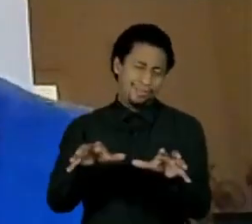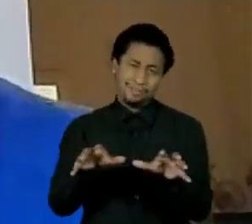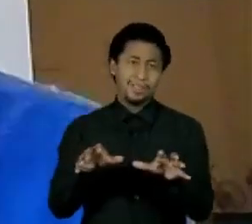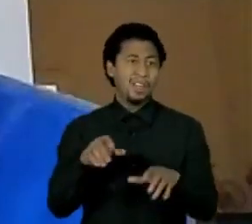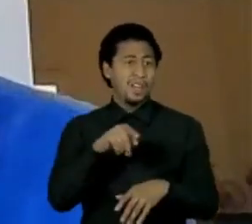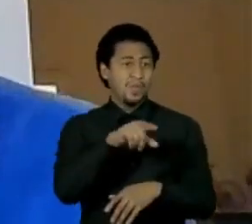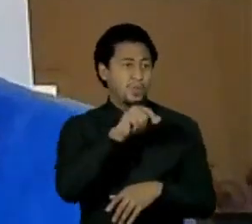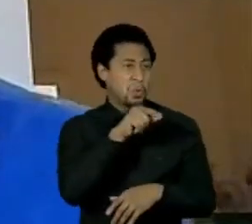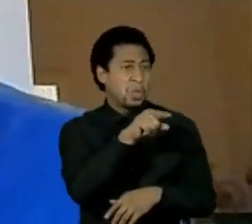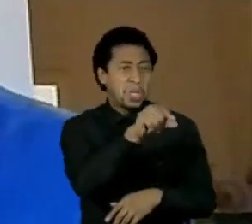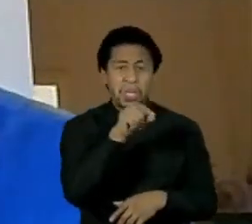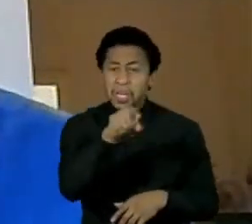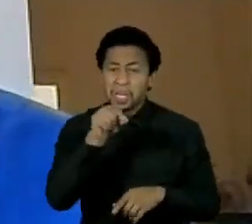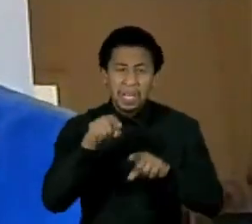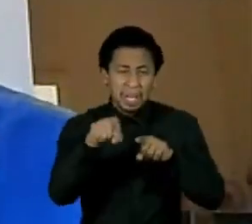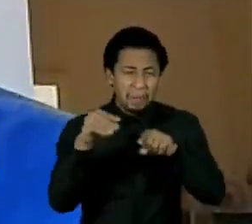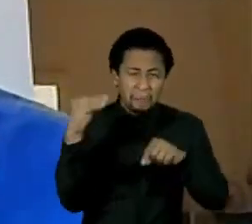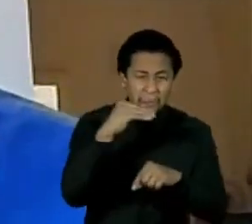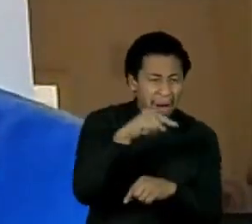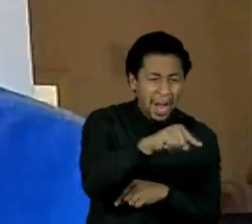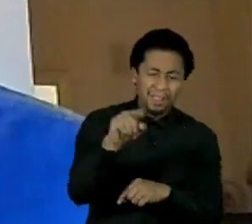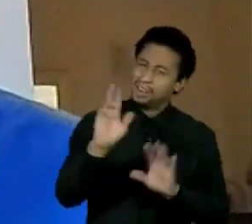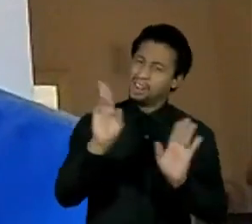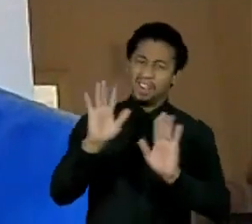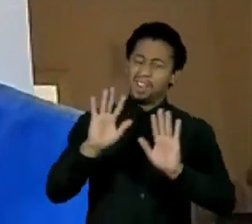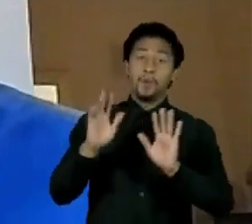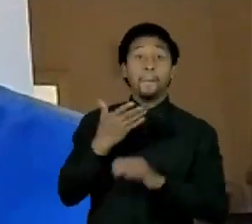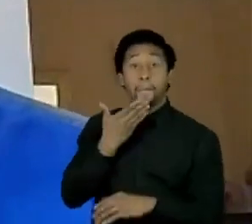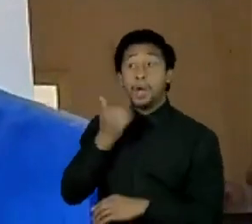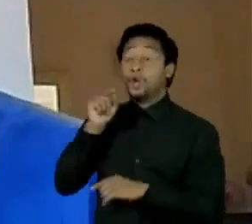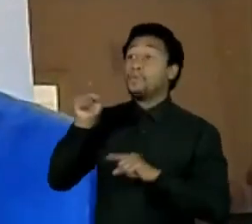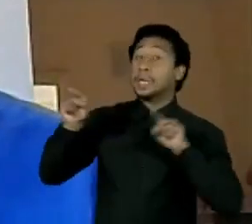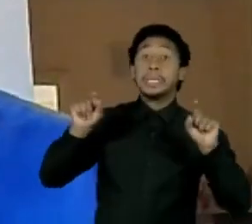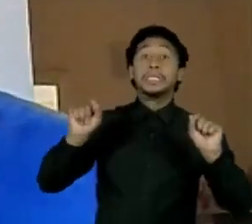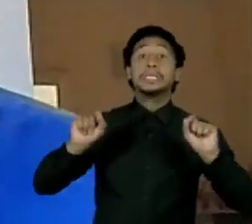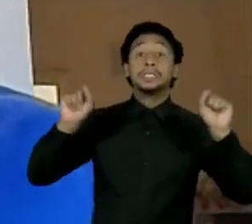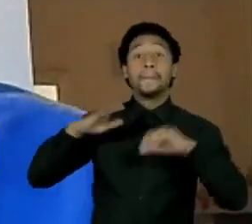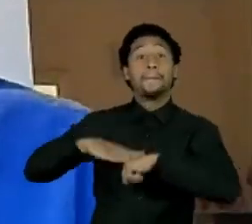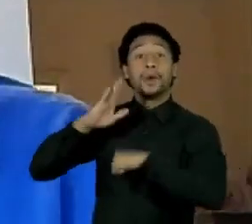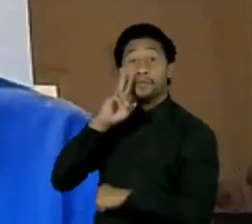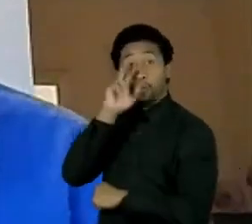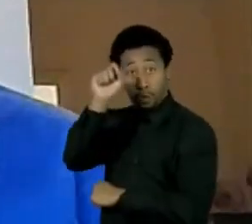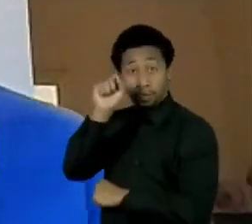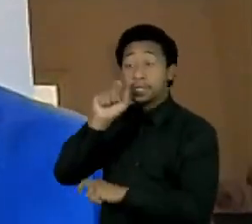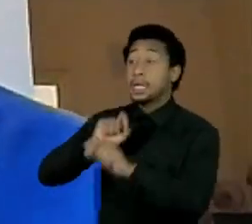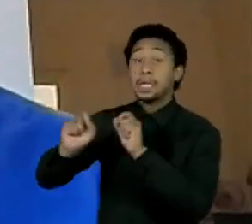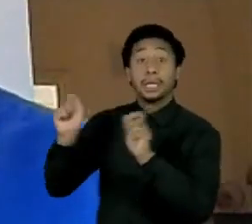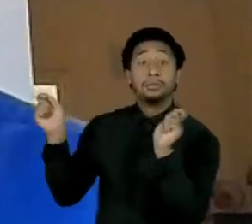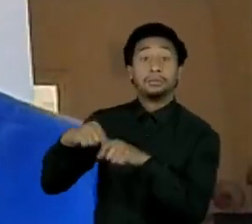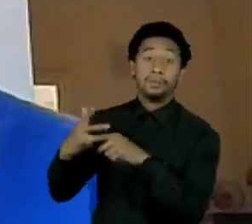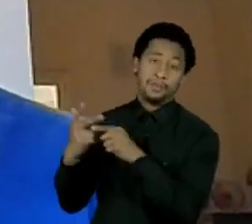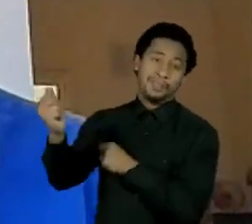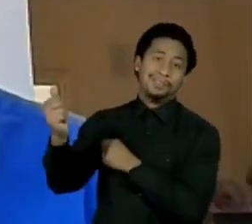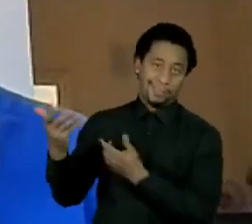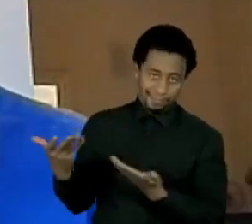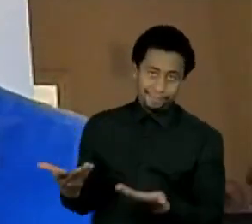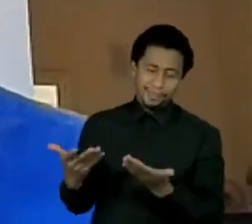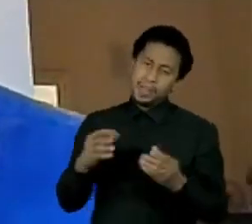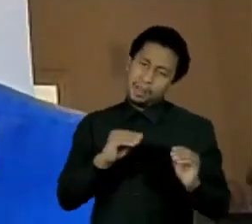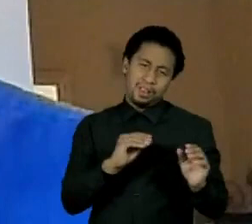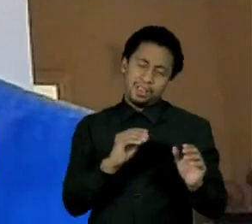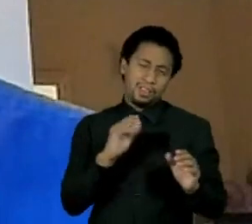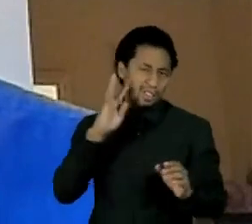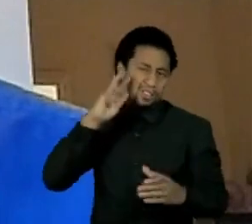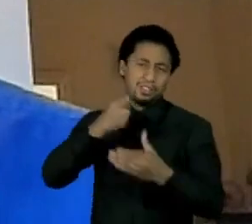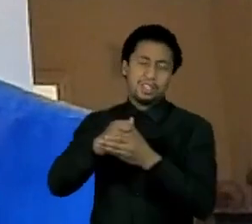verificar quem está na frente ou quem pode eventualmente ganhar a eleição. E aí ter essa migração em